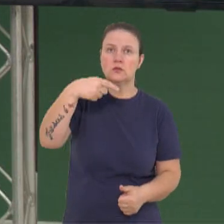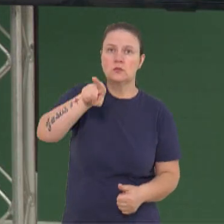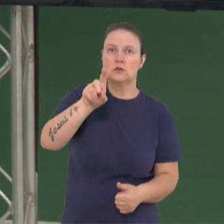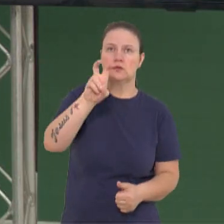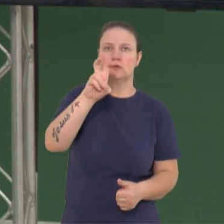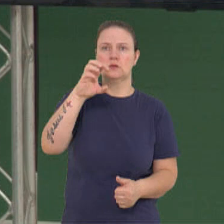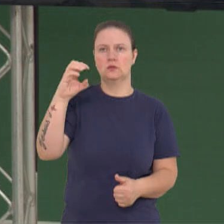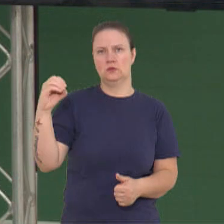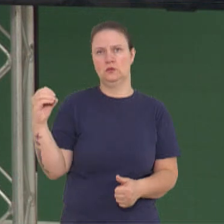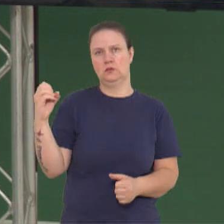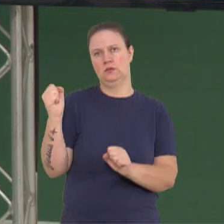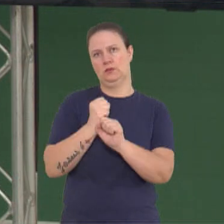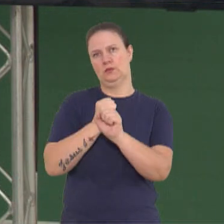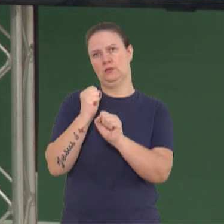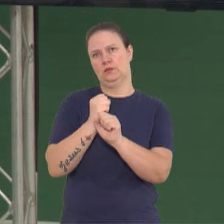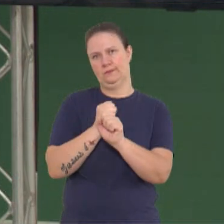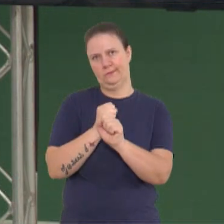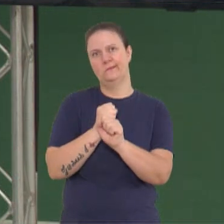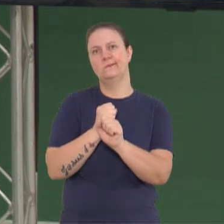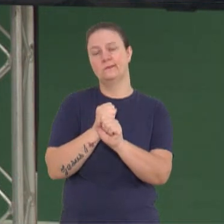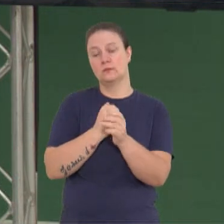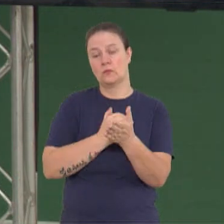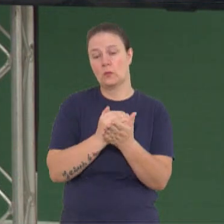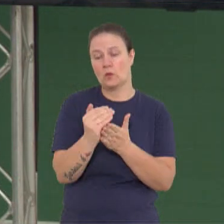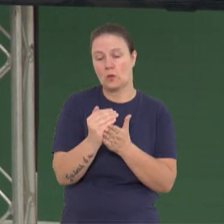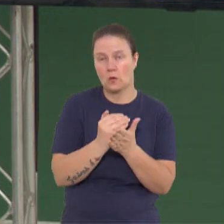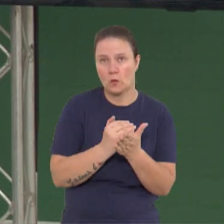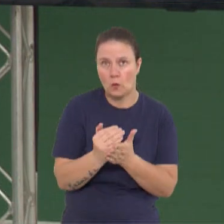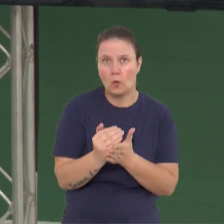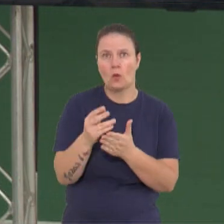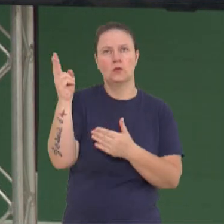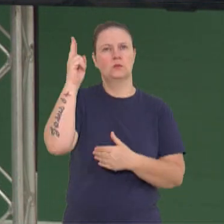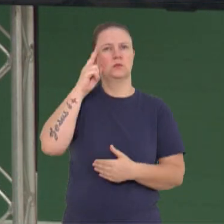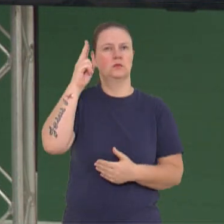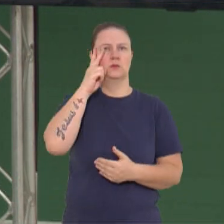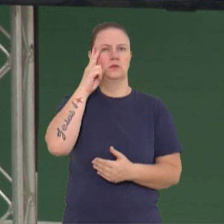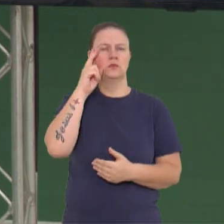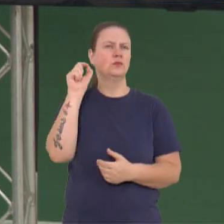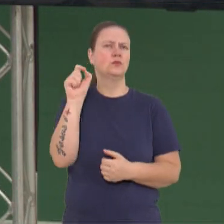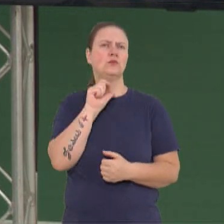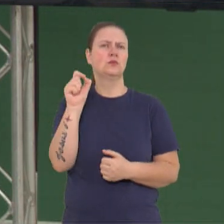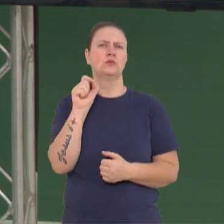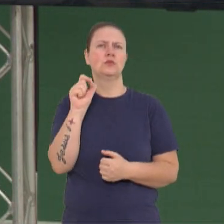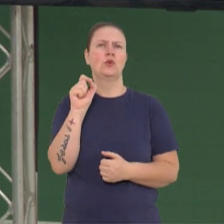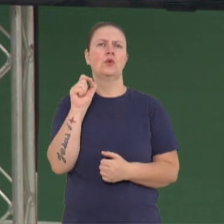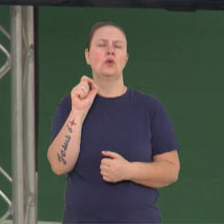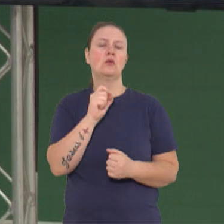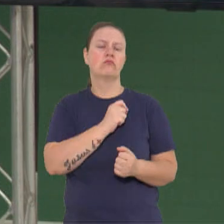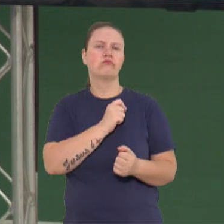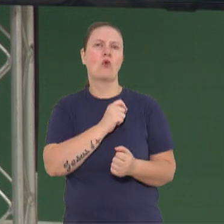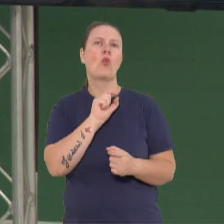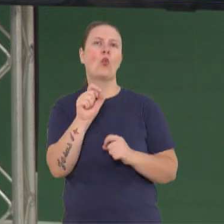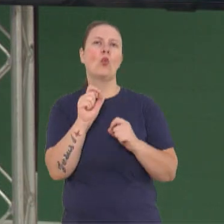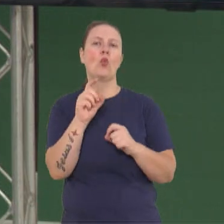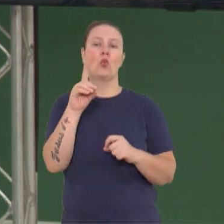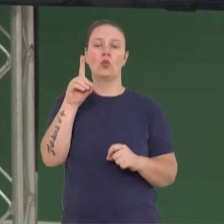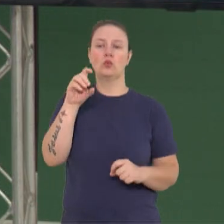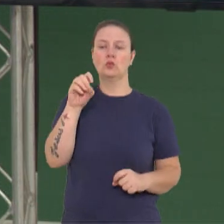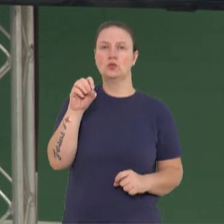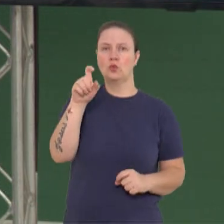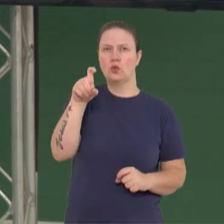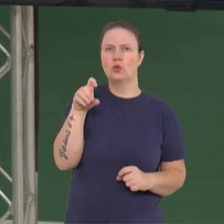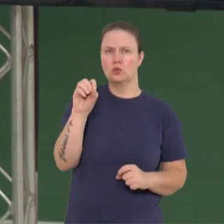Então, começamos ali como história da filosofia nessas próprias doxografias. Essas